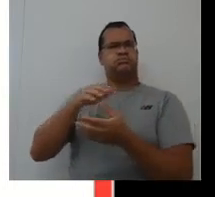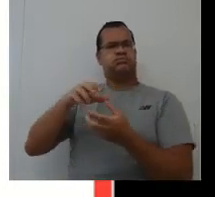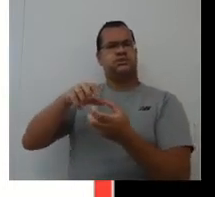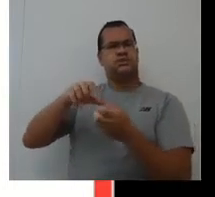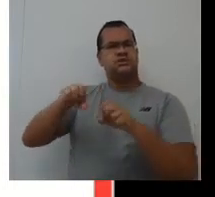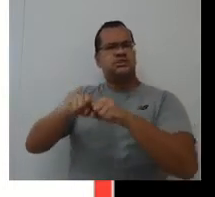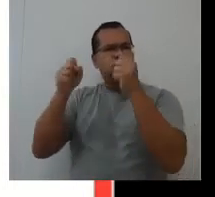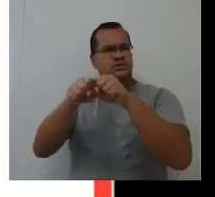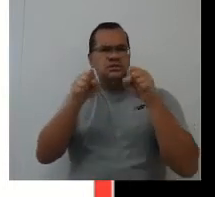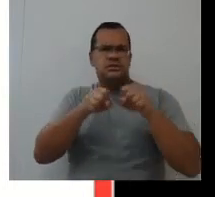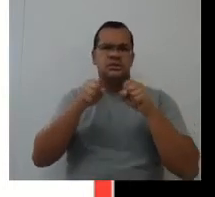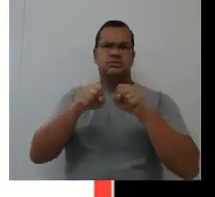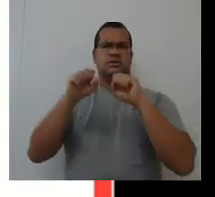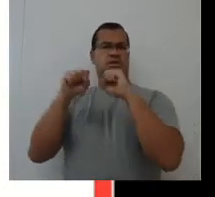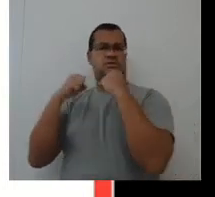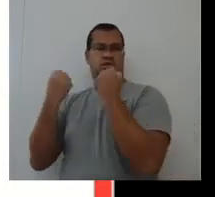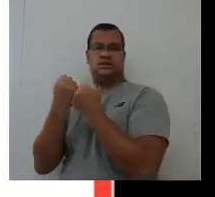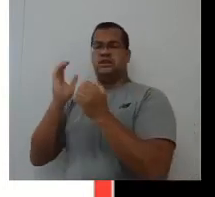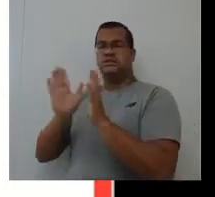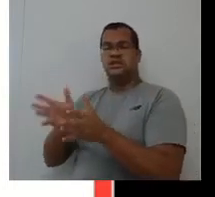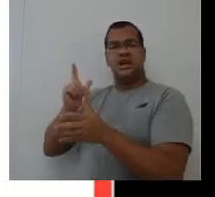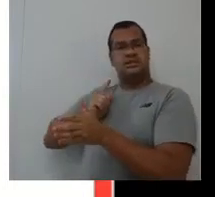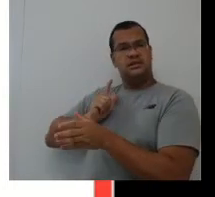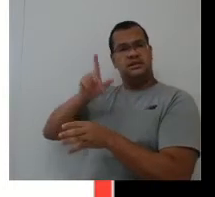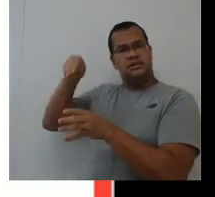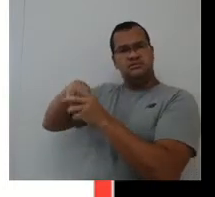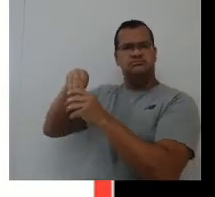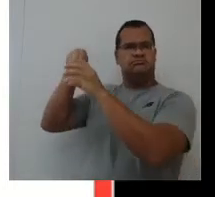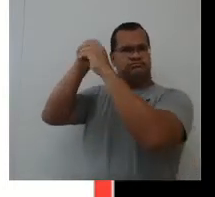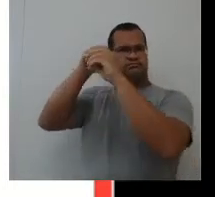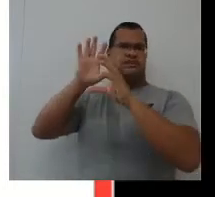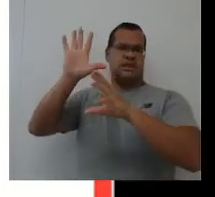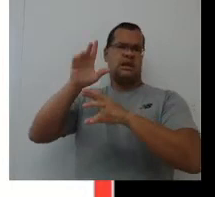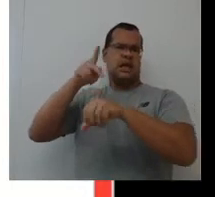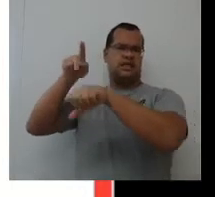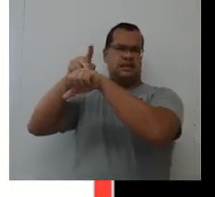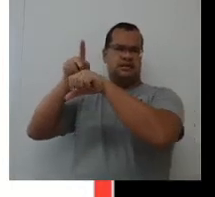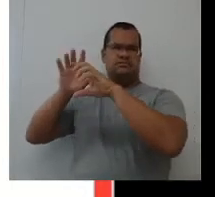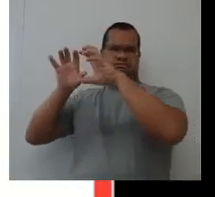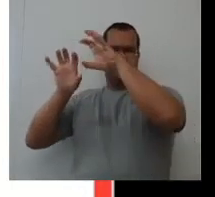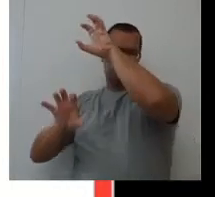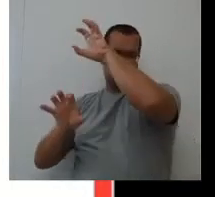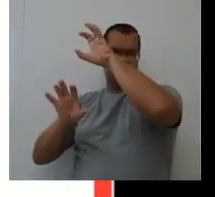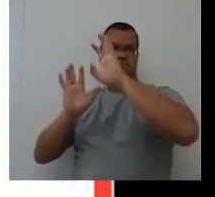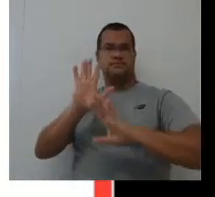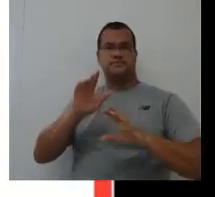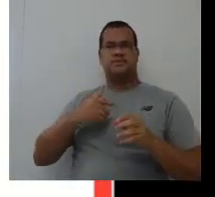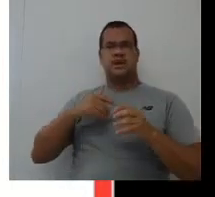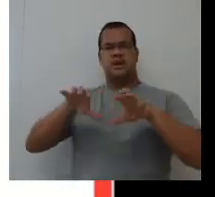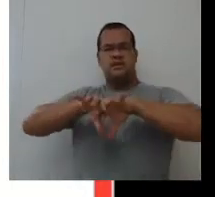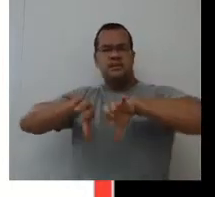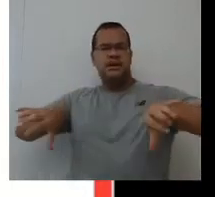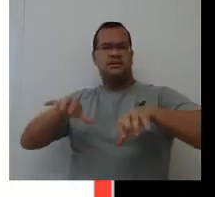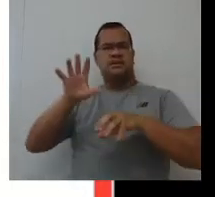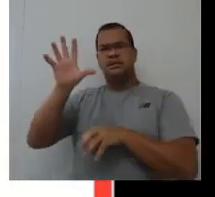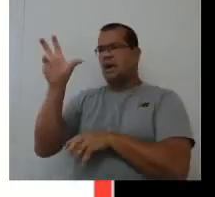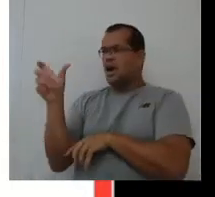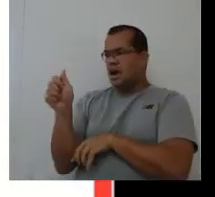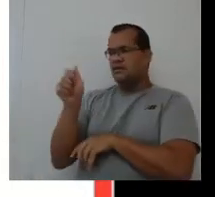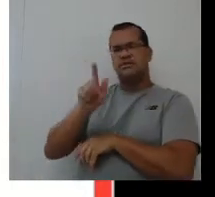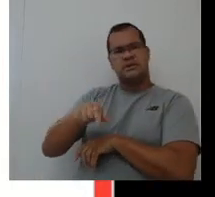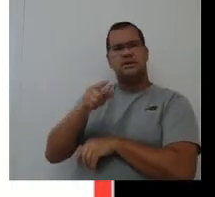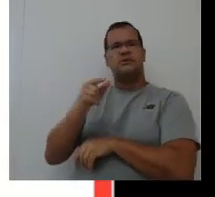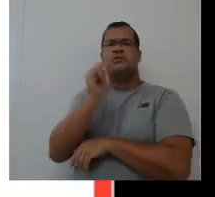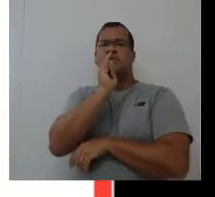grandes sociedades que existiam nessas localidades, né? Então, a partilha da África no final do século XIX foi um dos